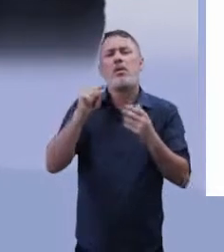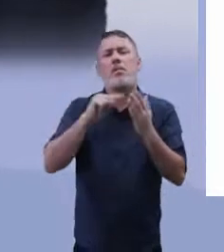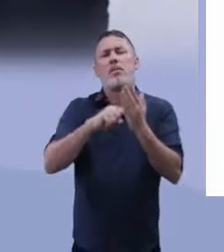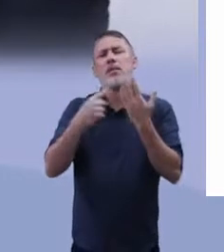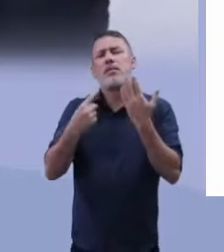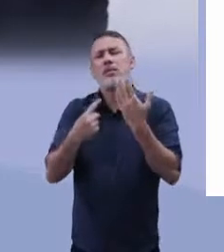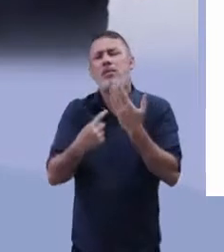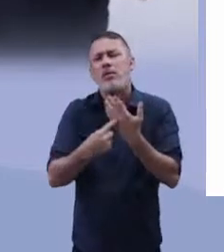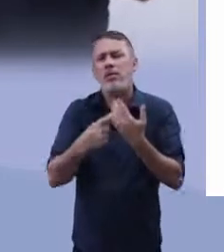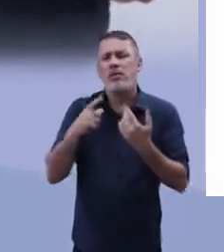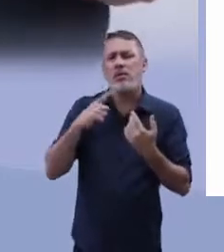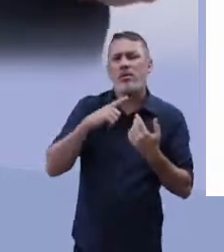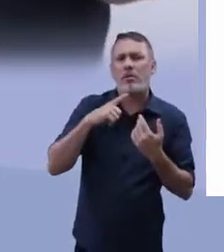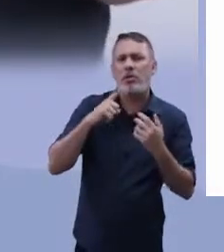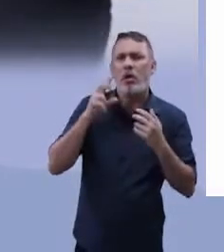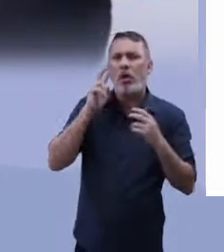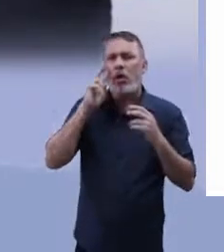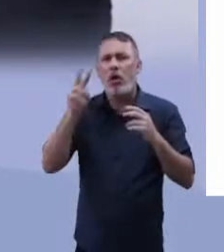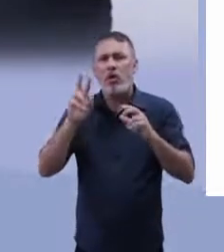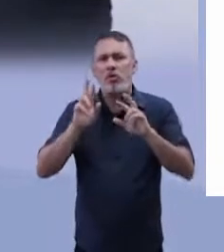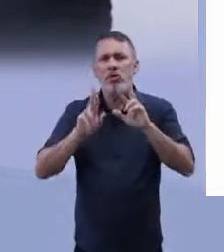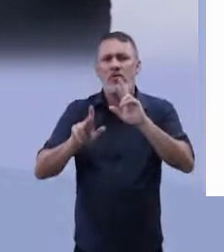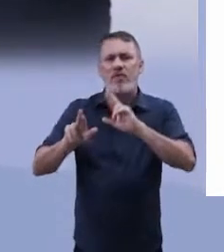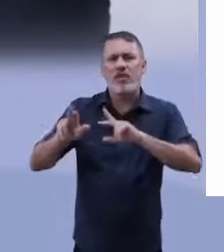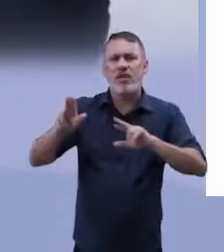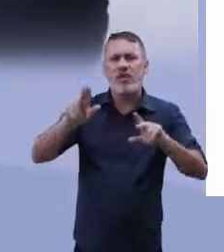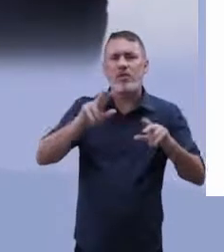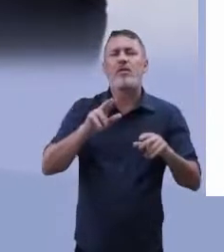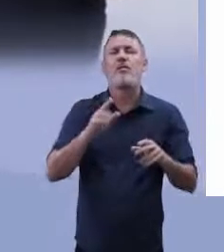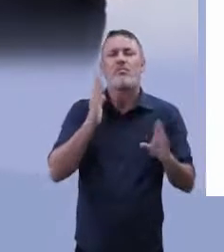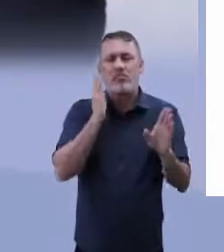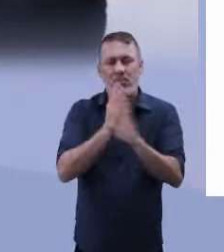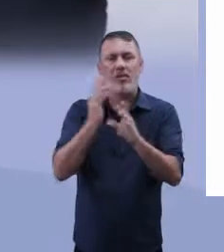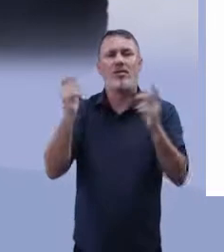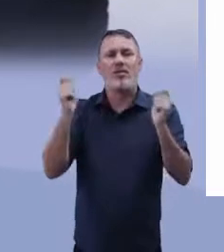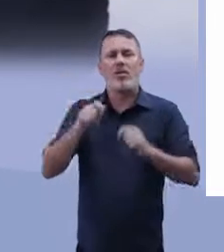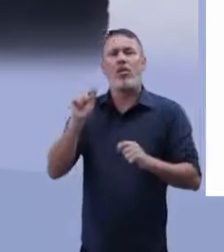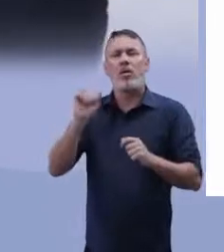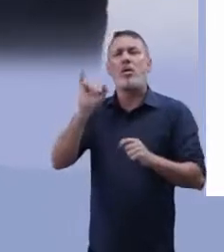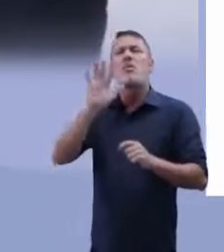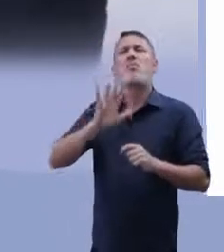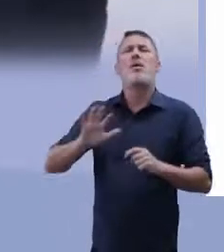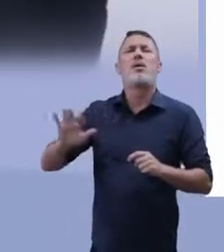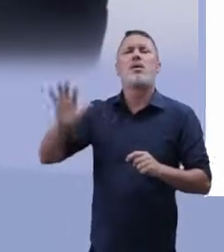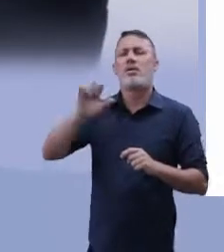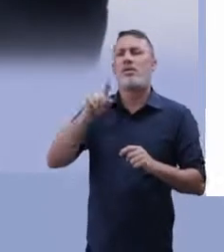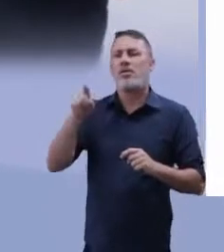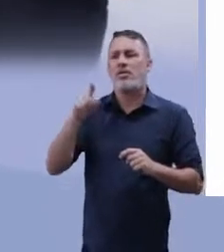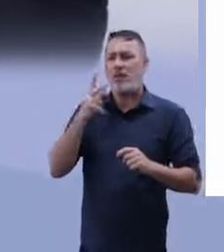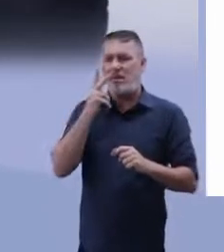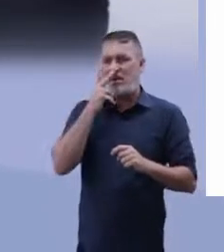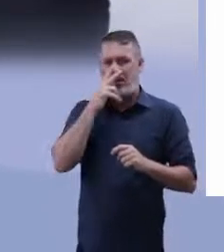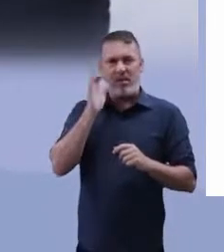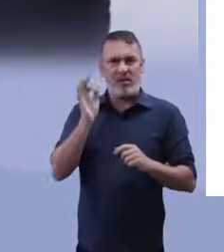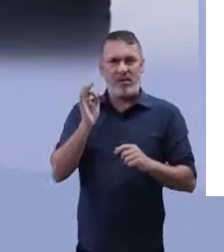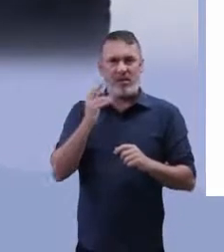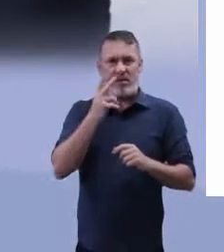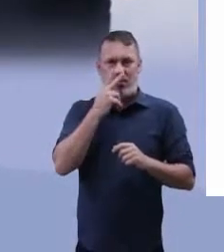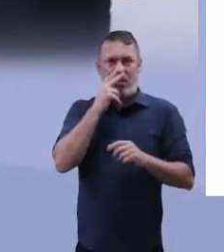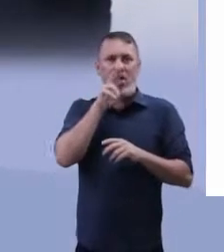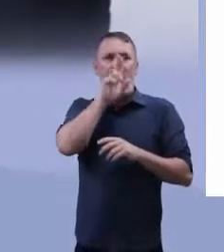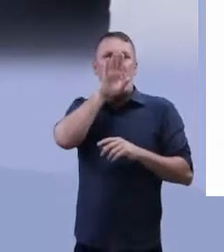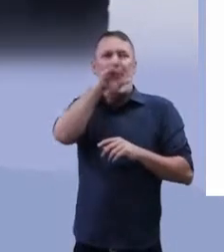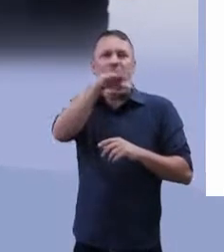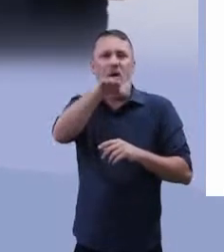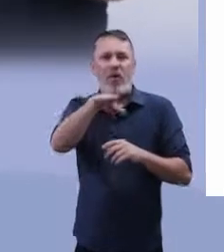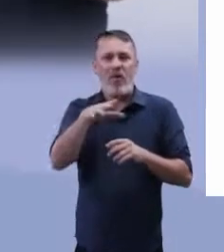metáforas, de olhares diferenciados, a impressão que temos é que ali há um enorme dragão que